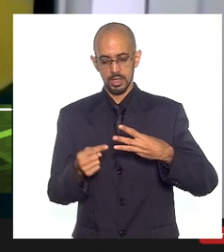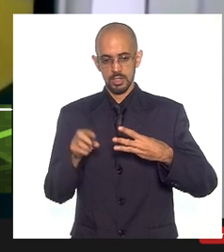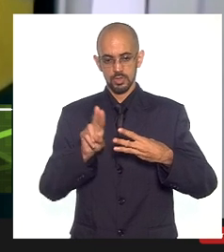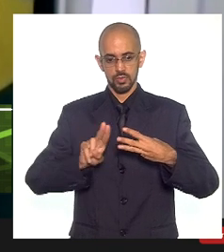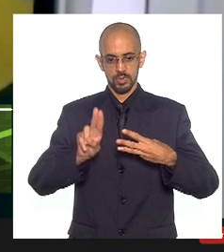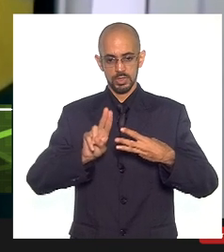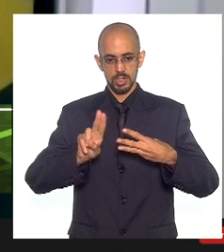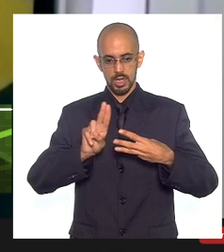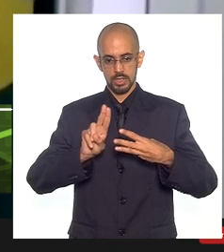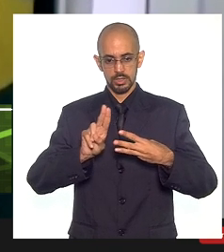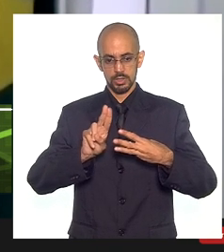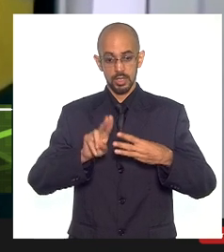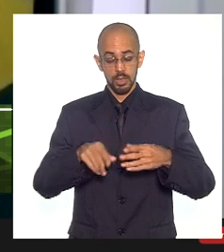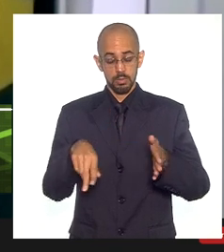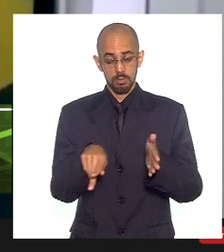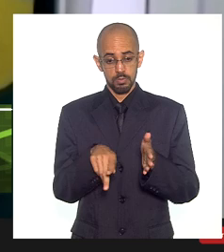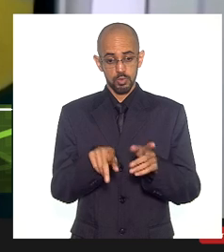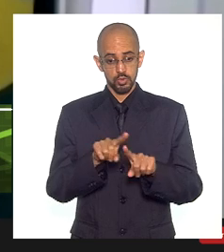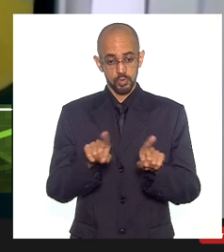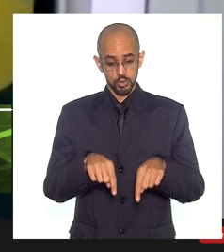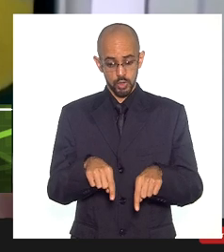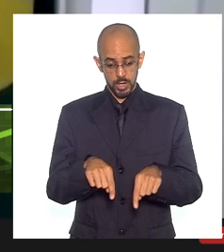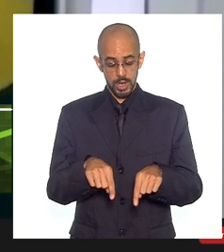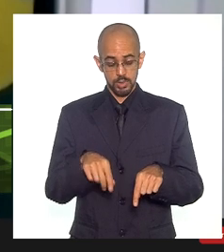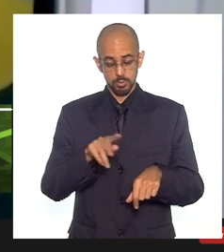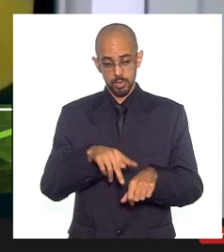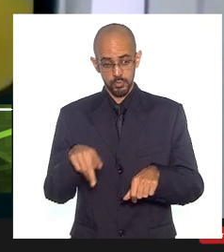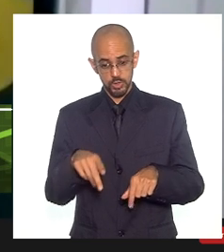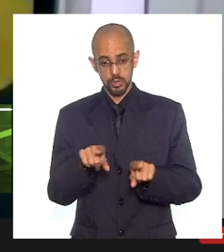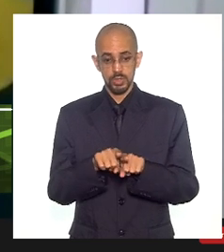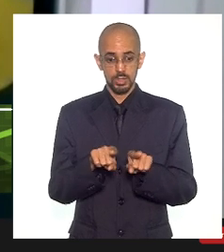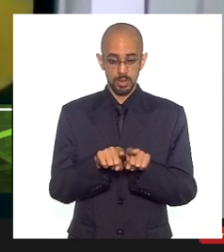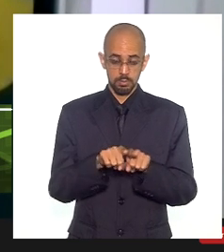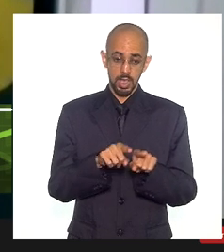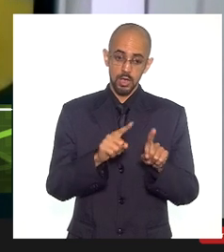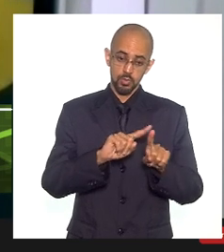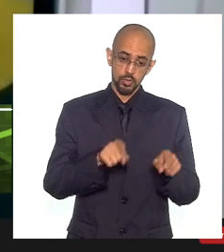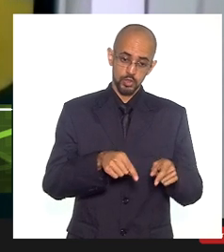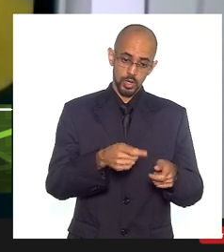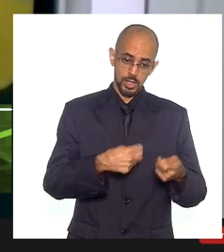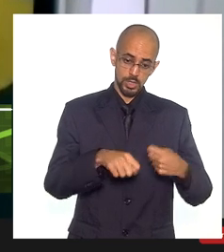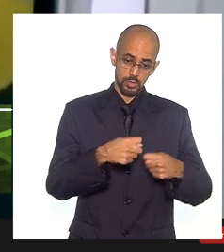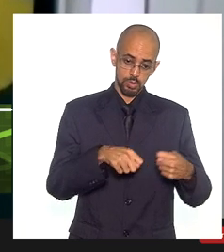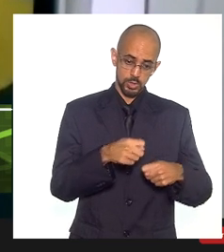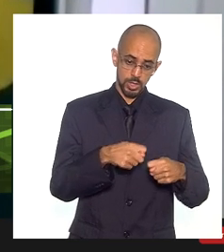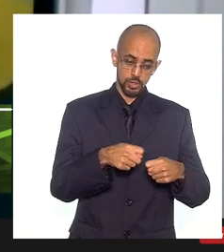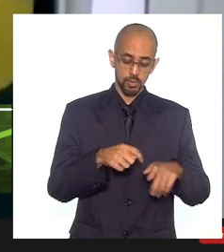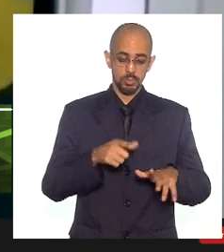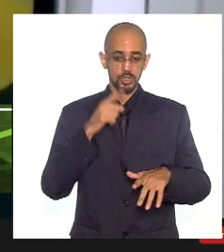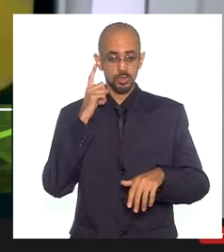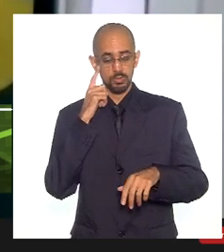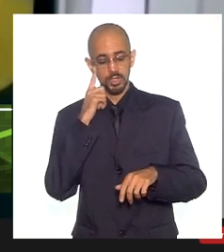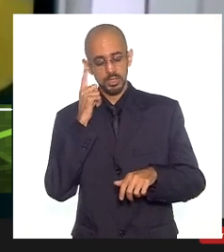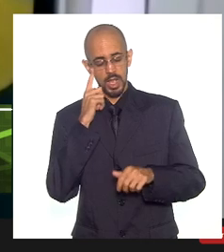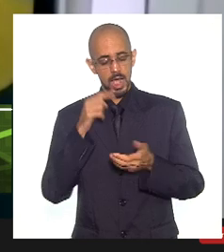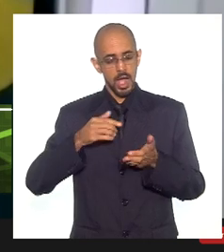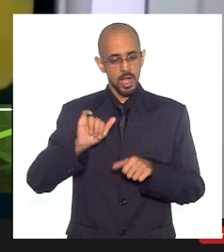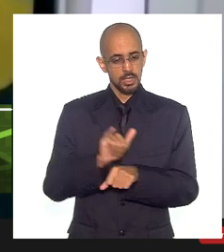quanto de servidores técnicos administrativos. Então, há audiência programada para pensarmos juntos estratégias, caminhos